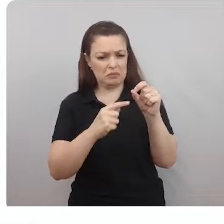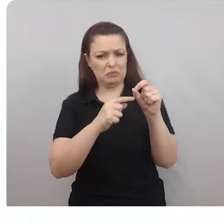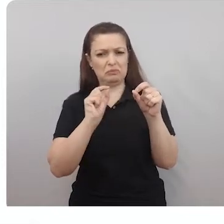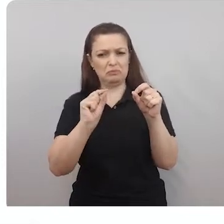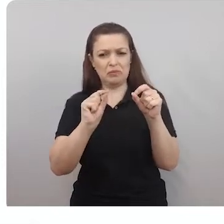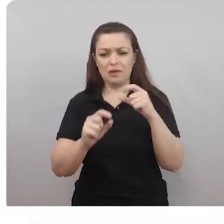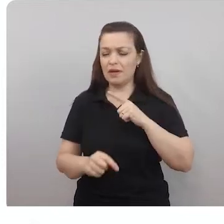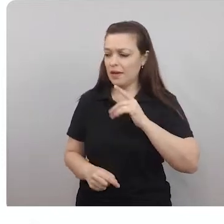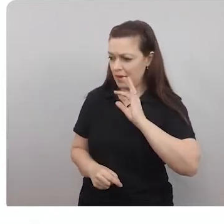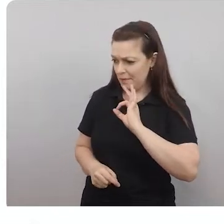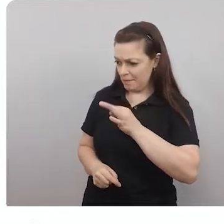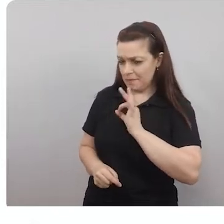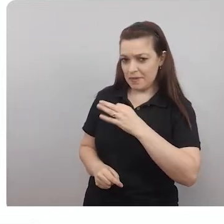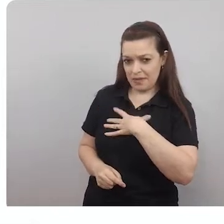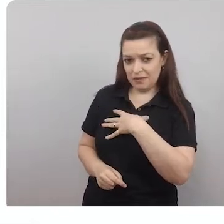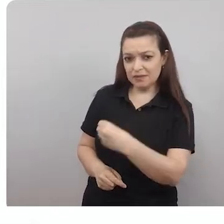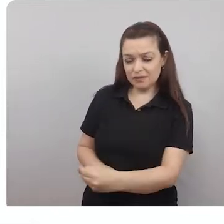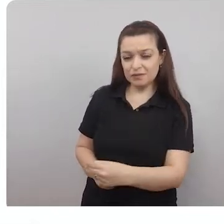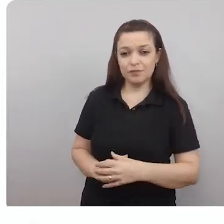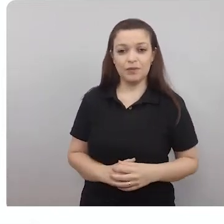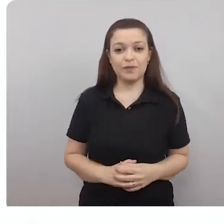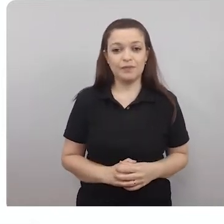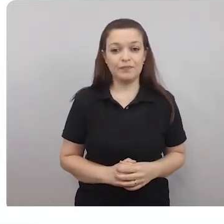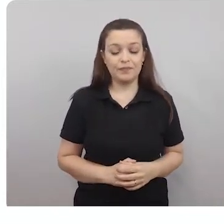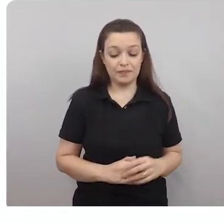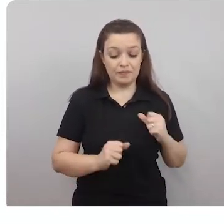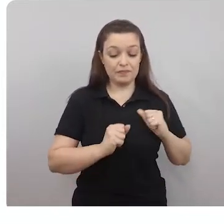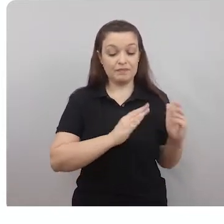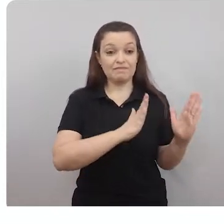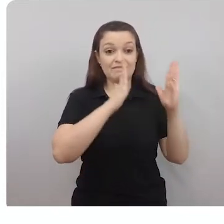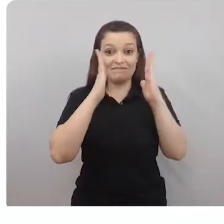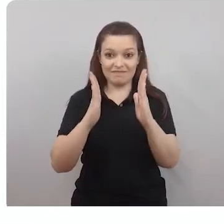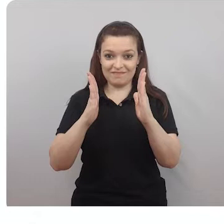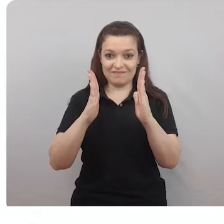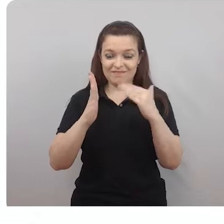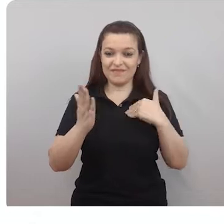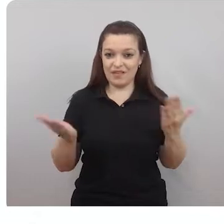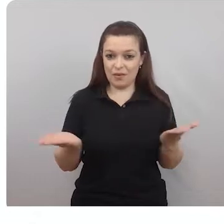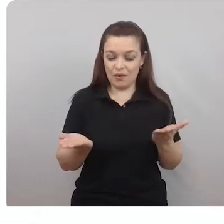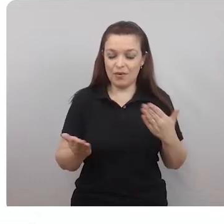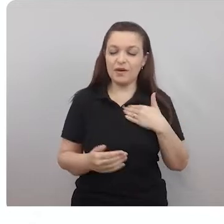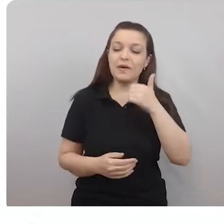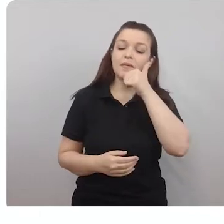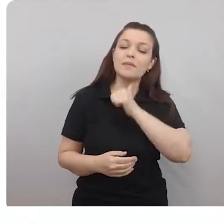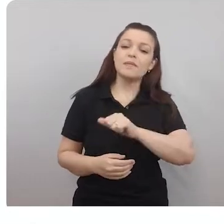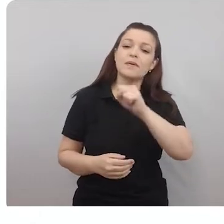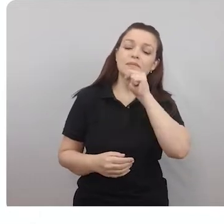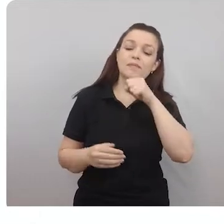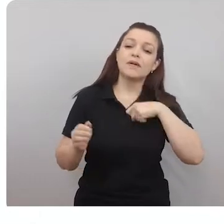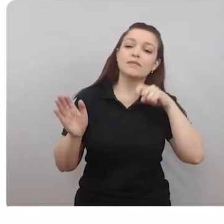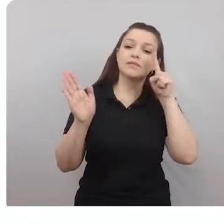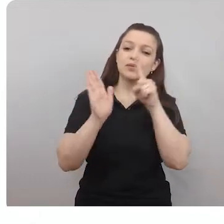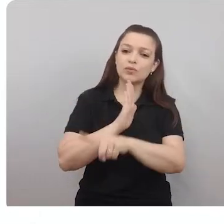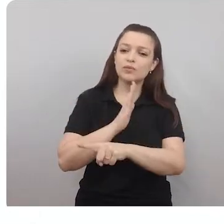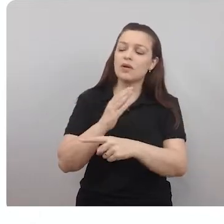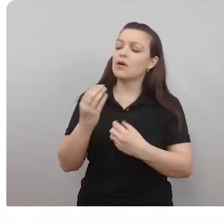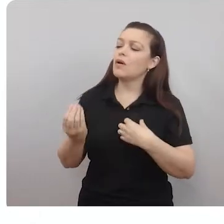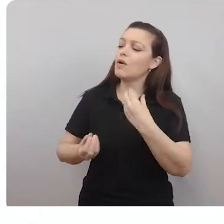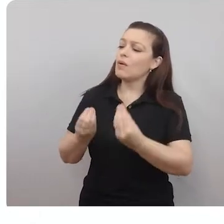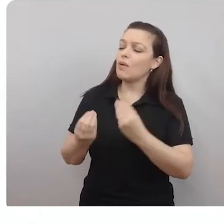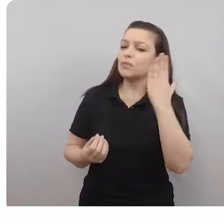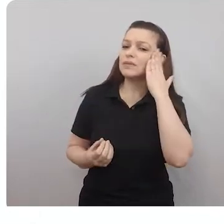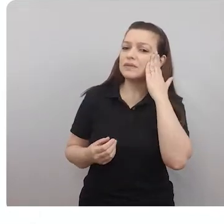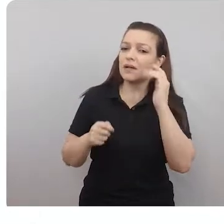responde: é mesmo, filho? Na segunda tirinha, a mãe pergunta para o